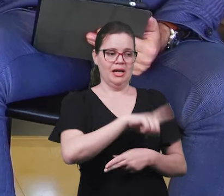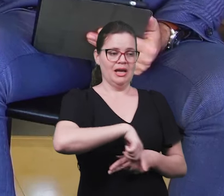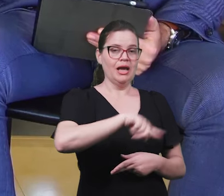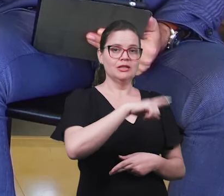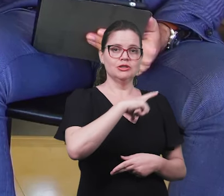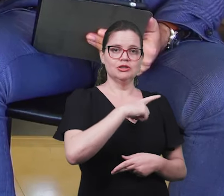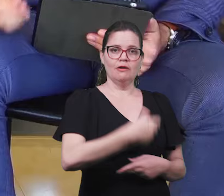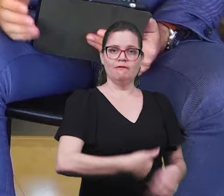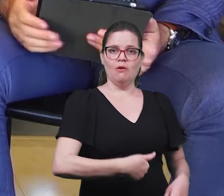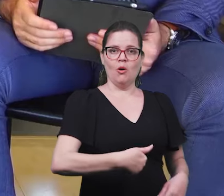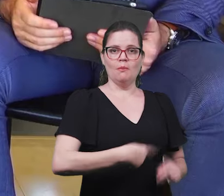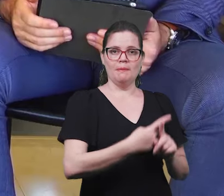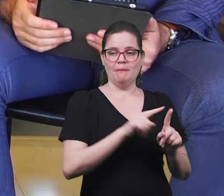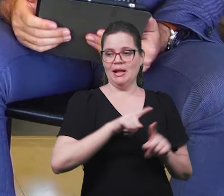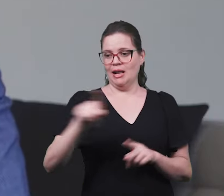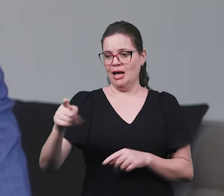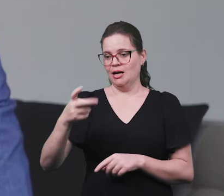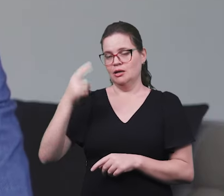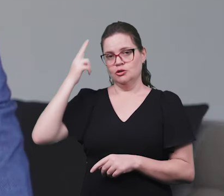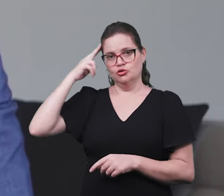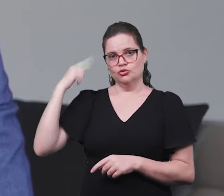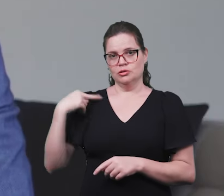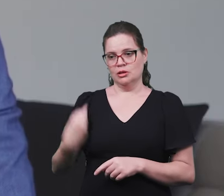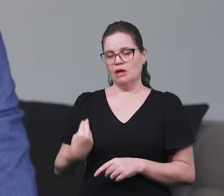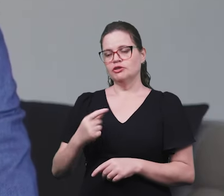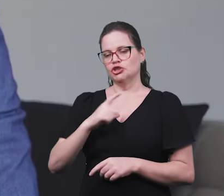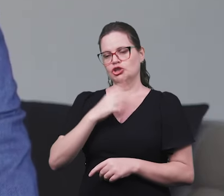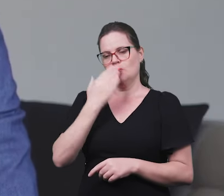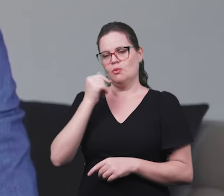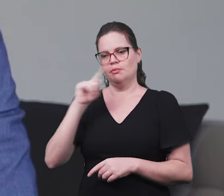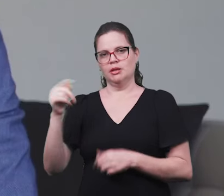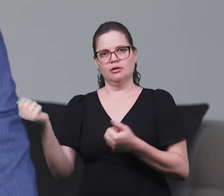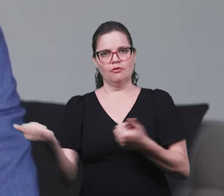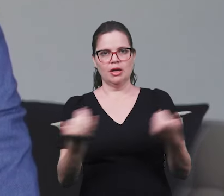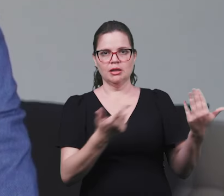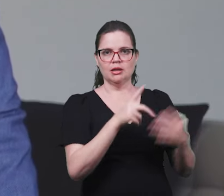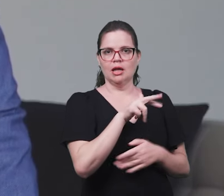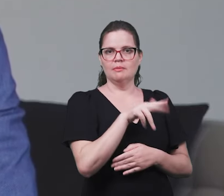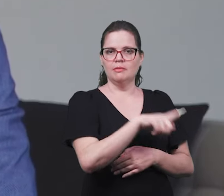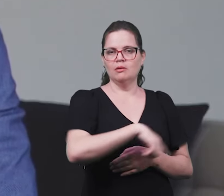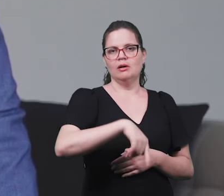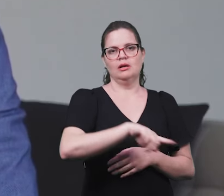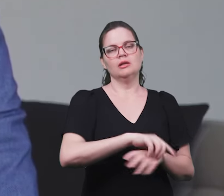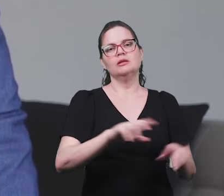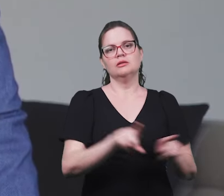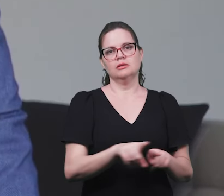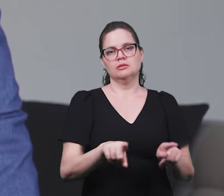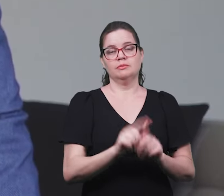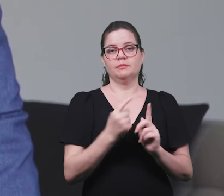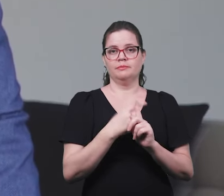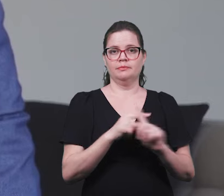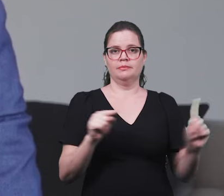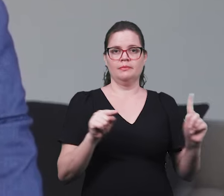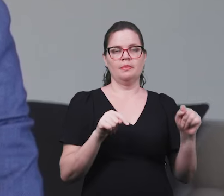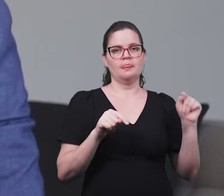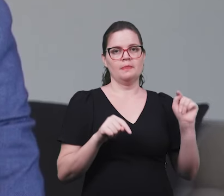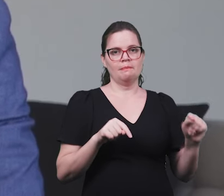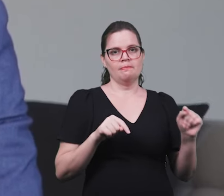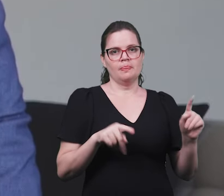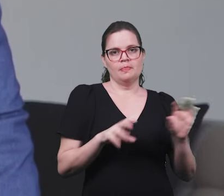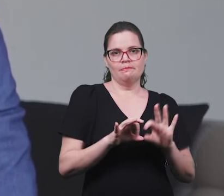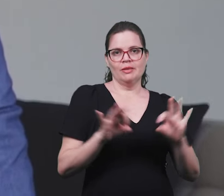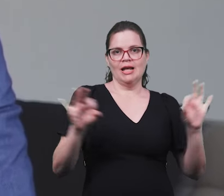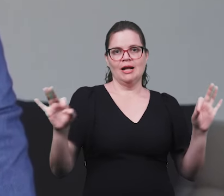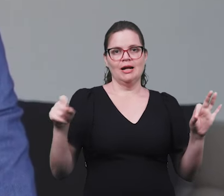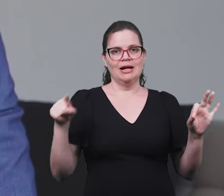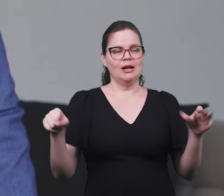havia alimento onde José estava. E esse alimento foi também entregue aos seus irmãos, mas é claro que aquele alimento, longe de